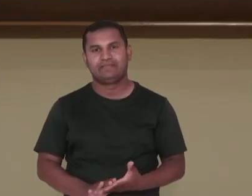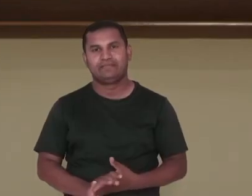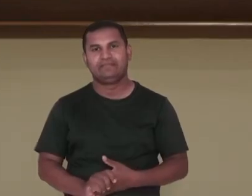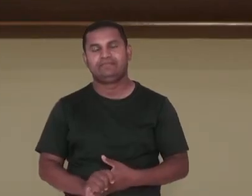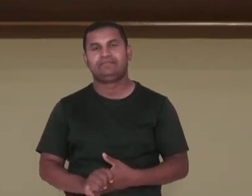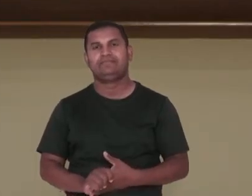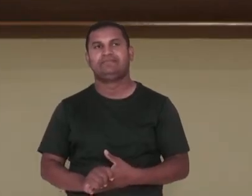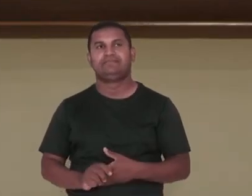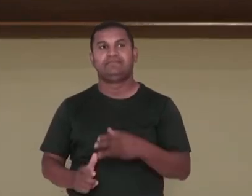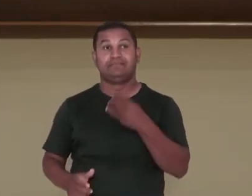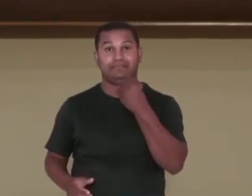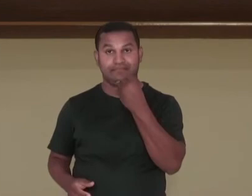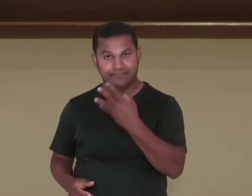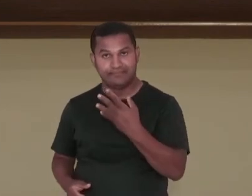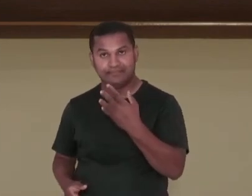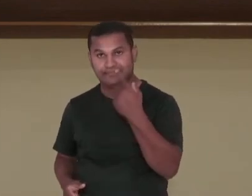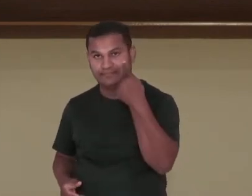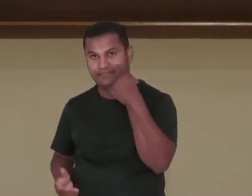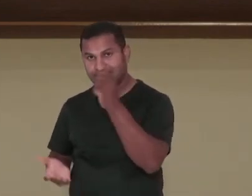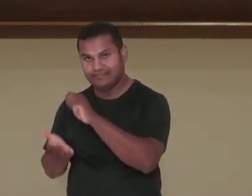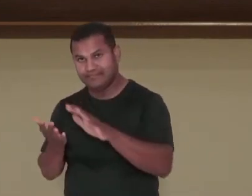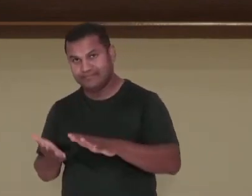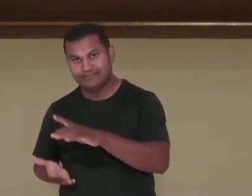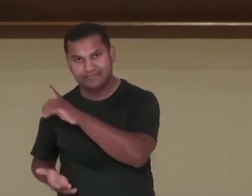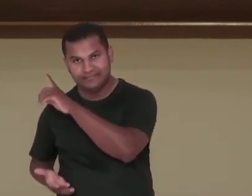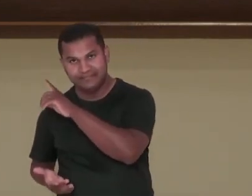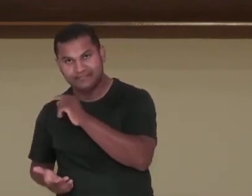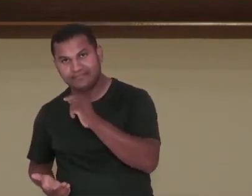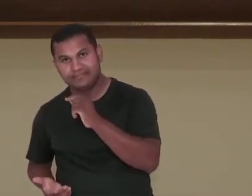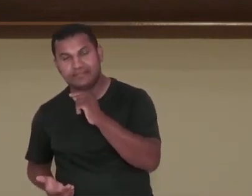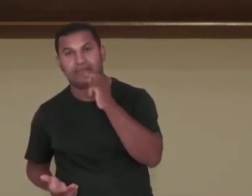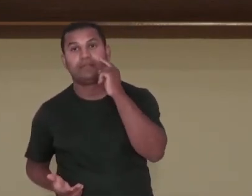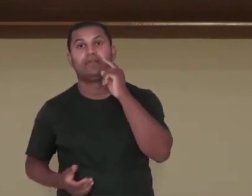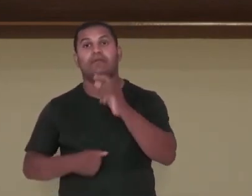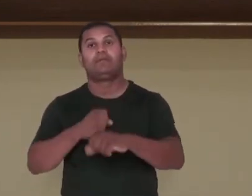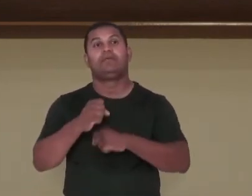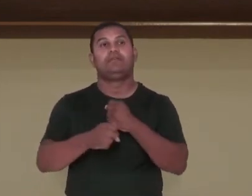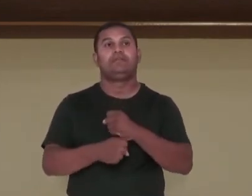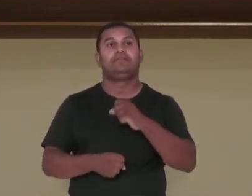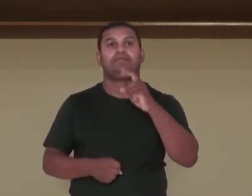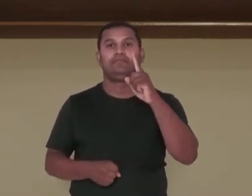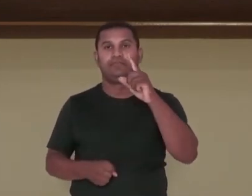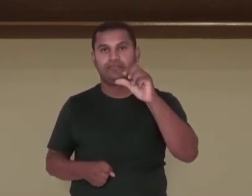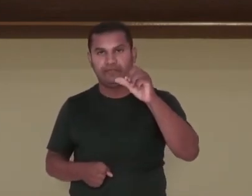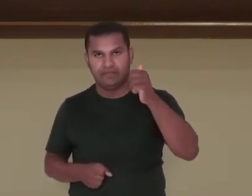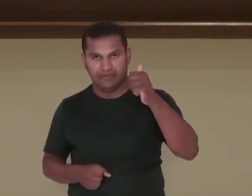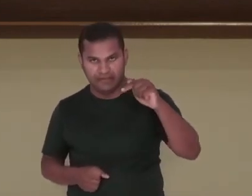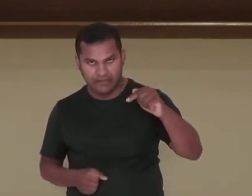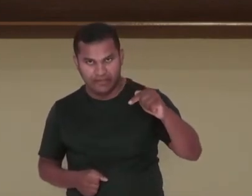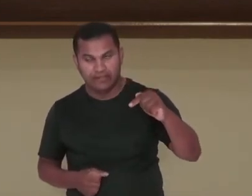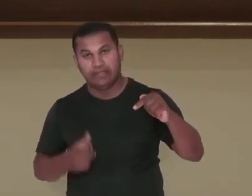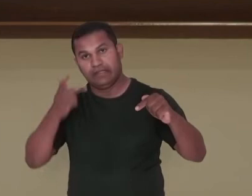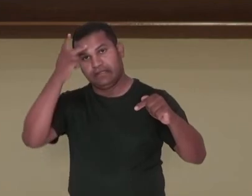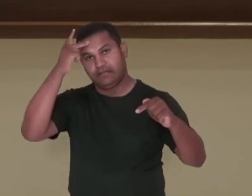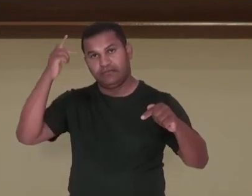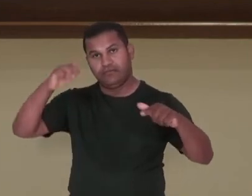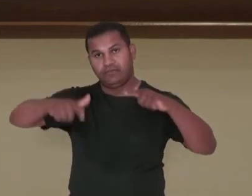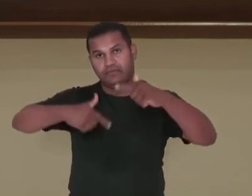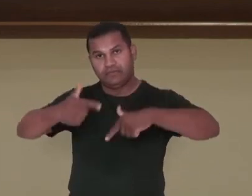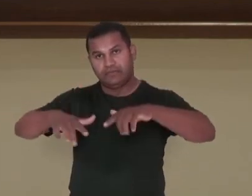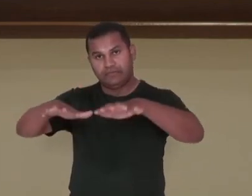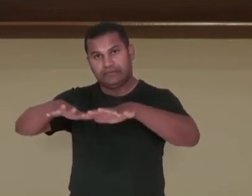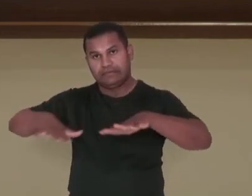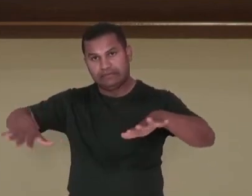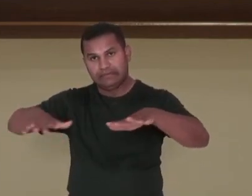Bom, vamos dar uma olhada nessa atividade, pessoal? Em 1917, os operários de São Paulo realizaram a maior